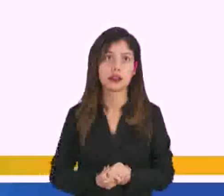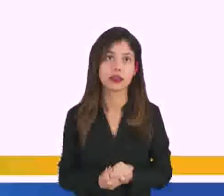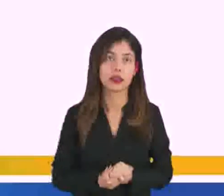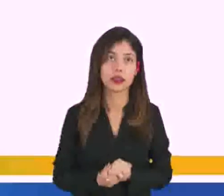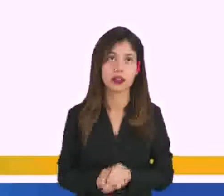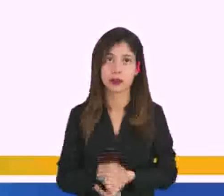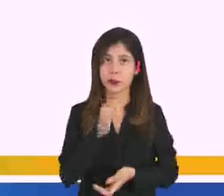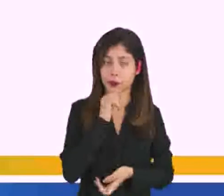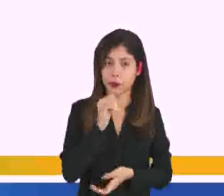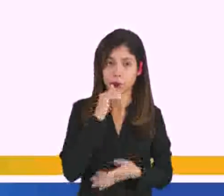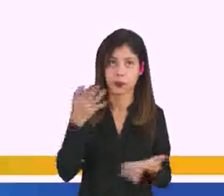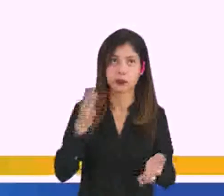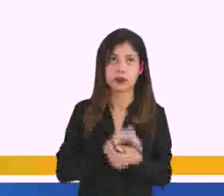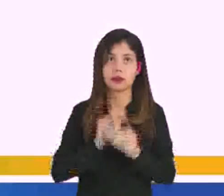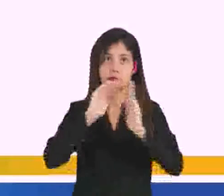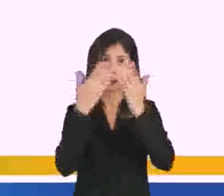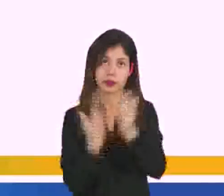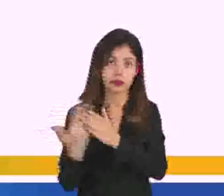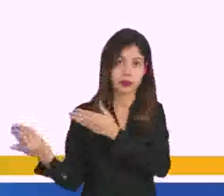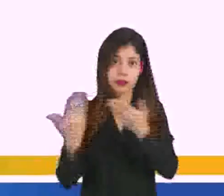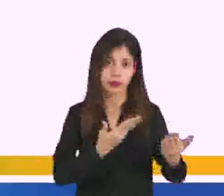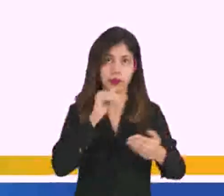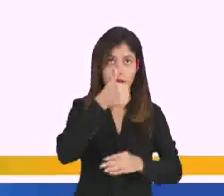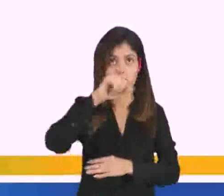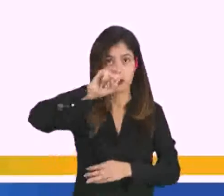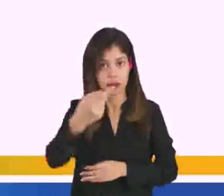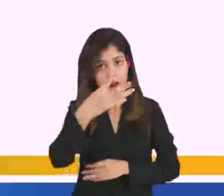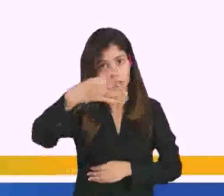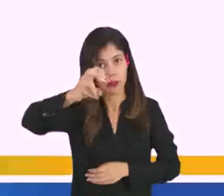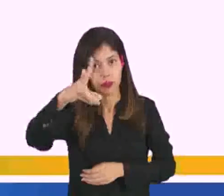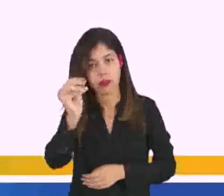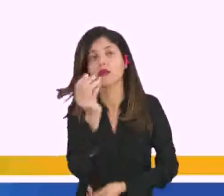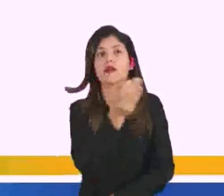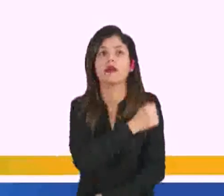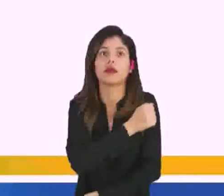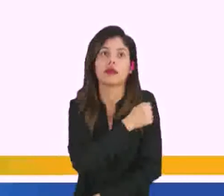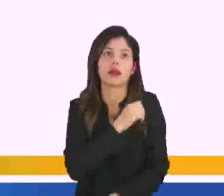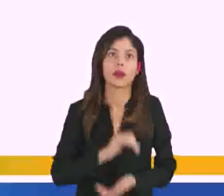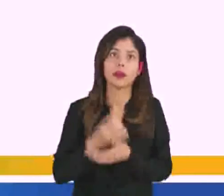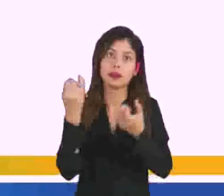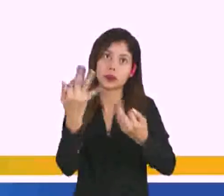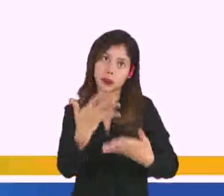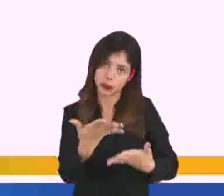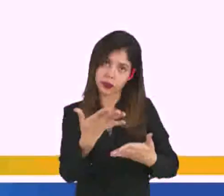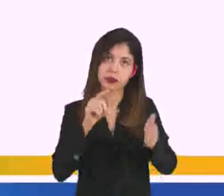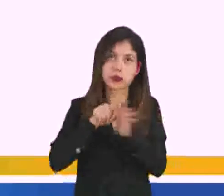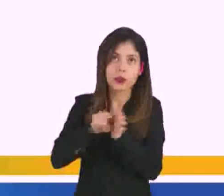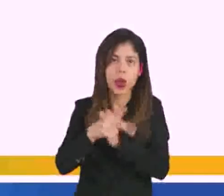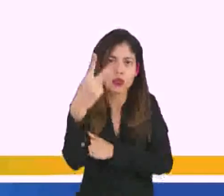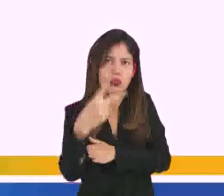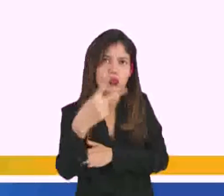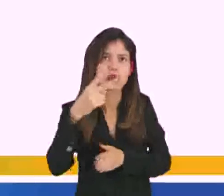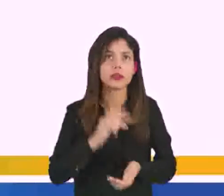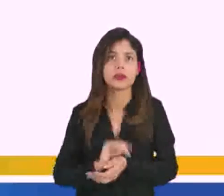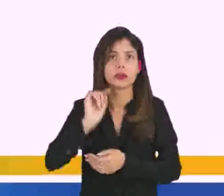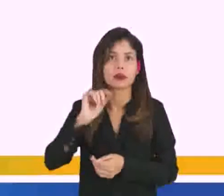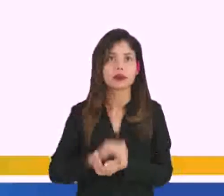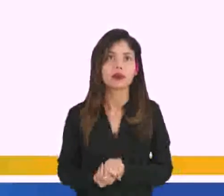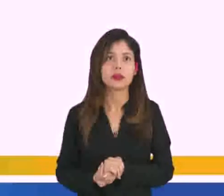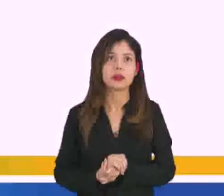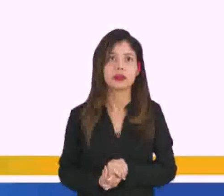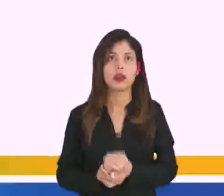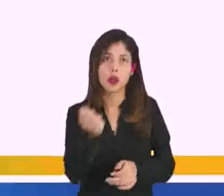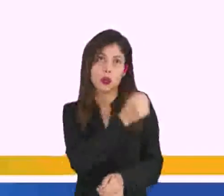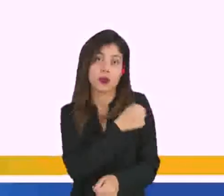Então, vamos para um exemplo aí. Uma escola possui 1.450 alunos, deseja-se realizar duas pesquisas envolvendo os alunos